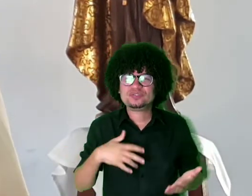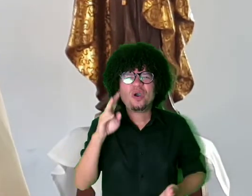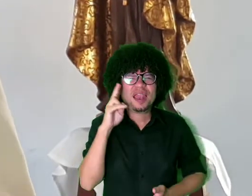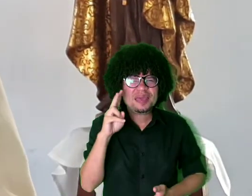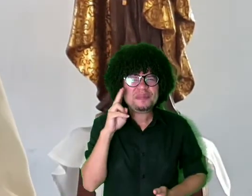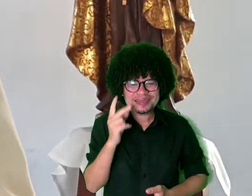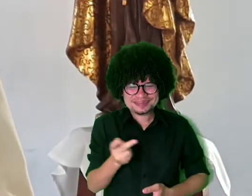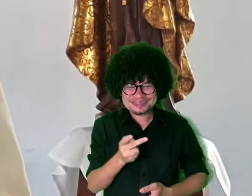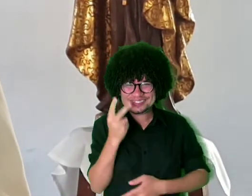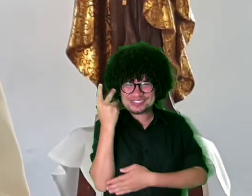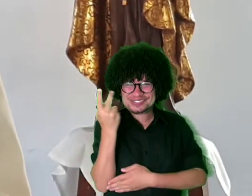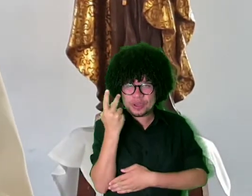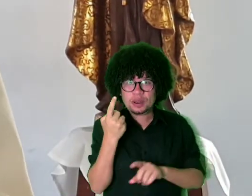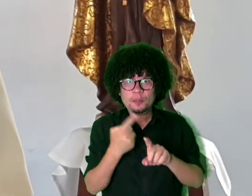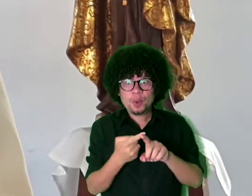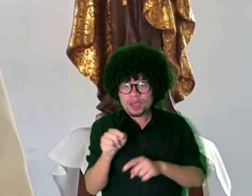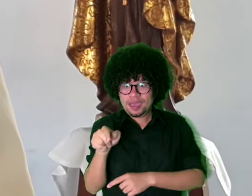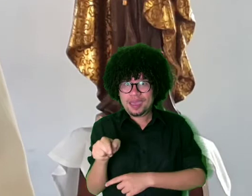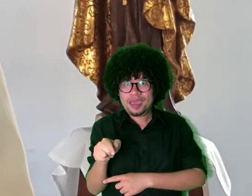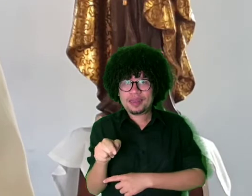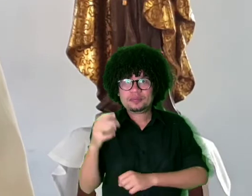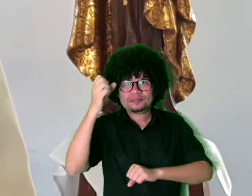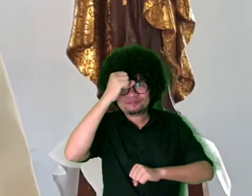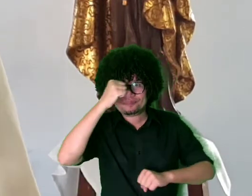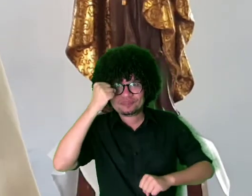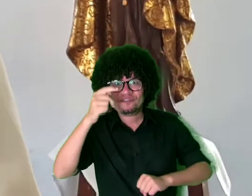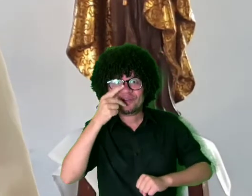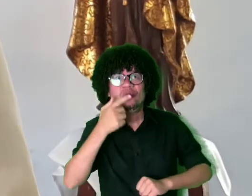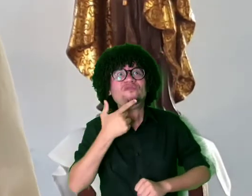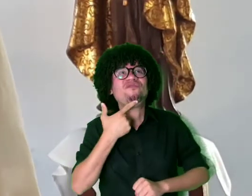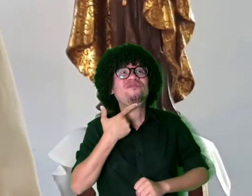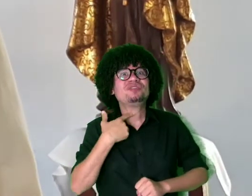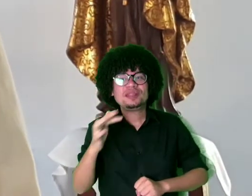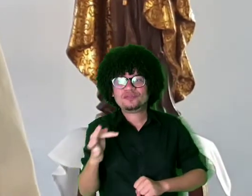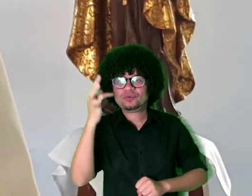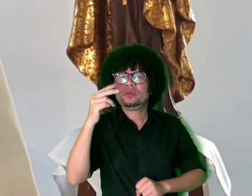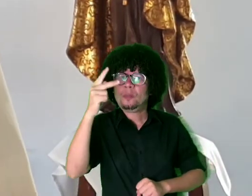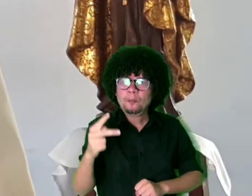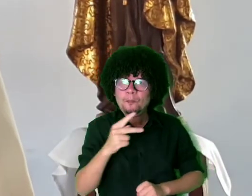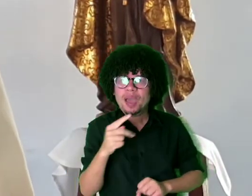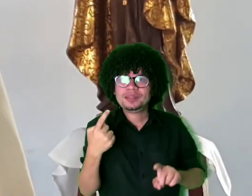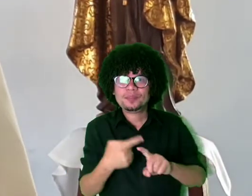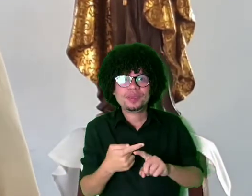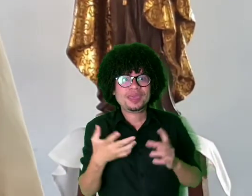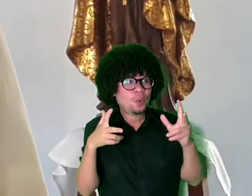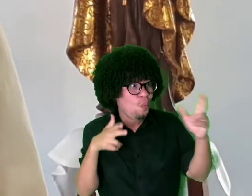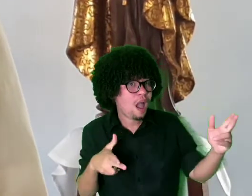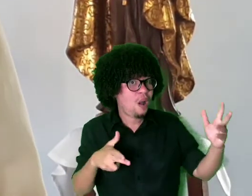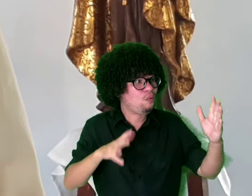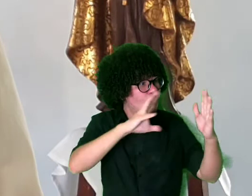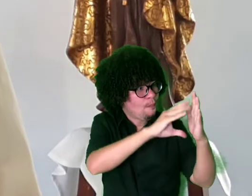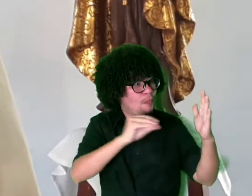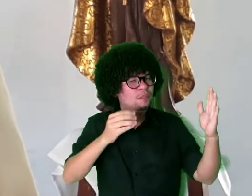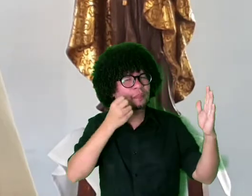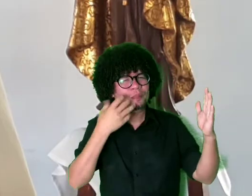aquilo encantou o padre Cícero. E só queria recordar isto, que ele vai dizer,